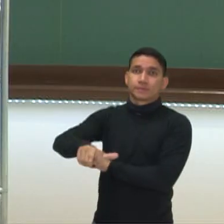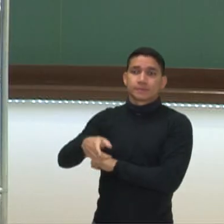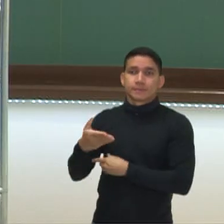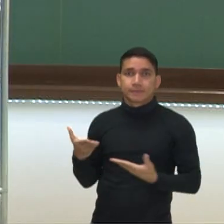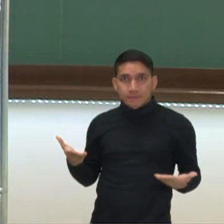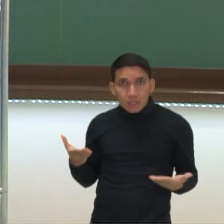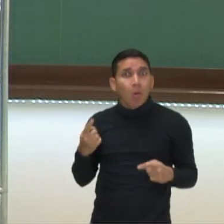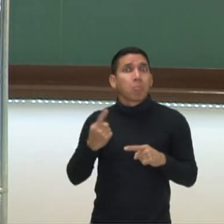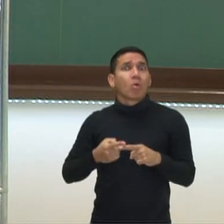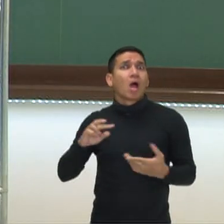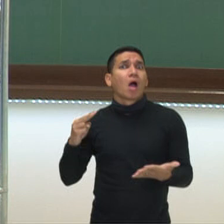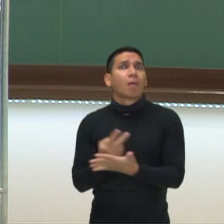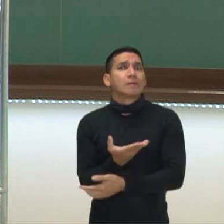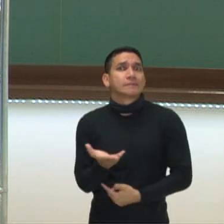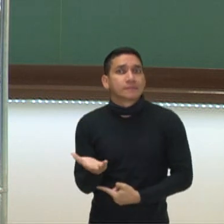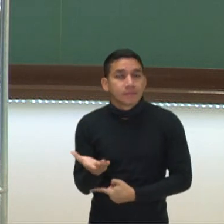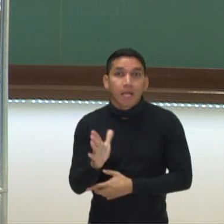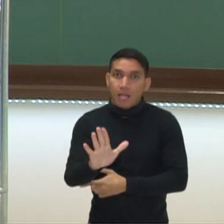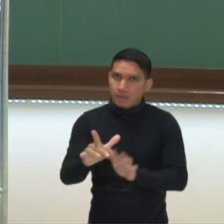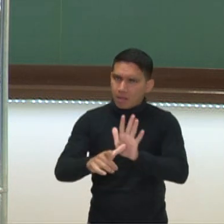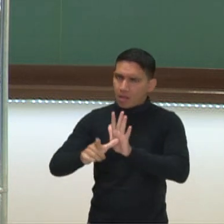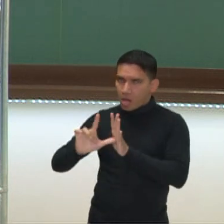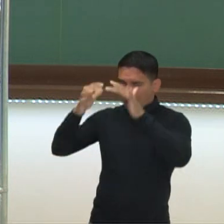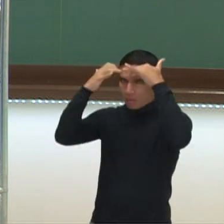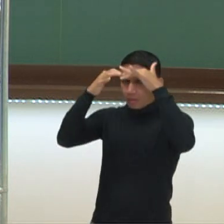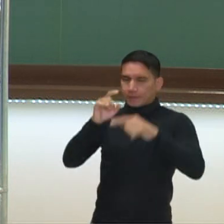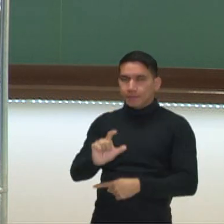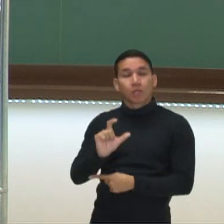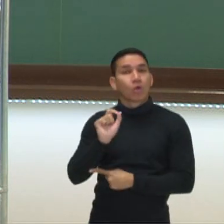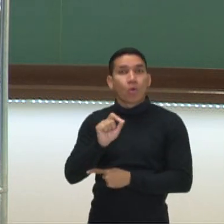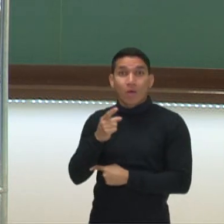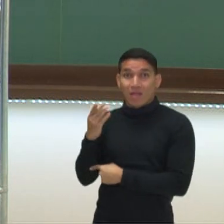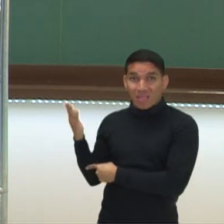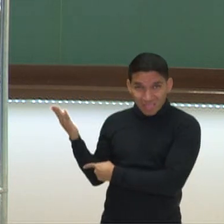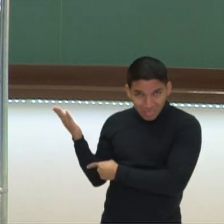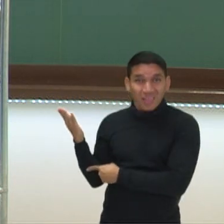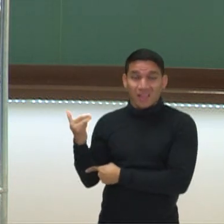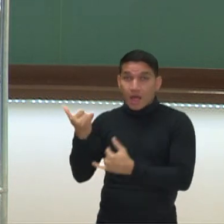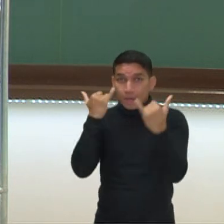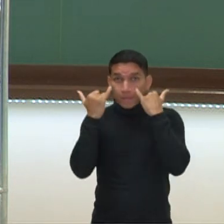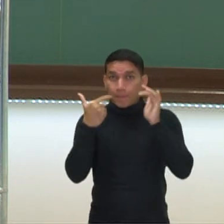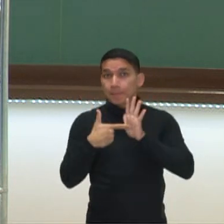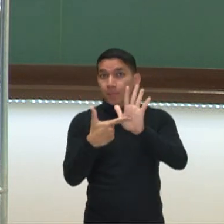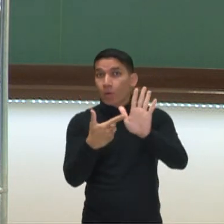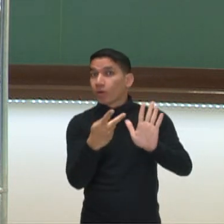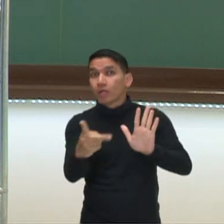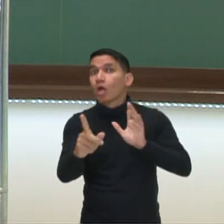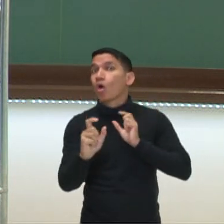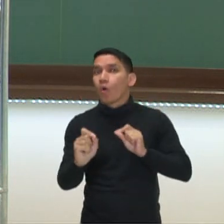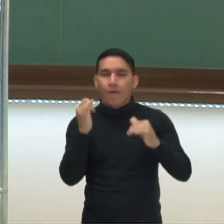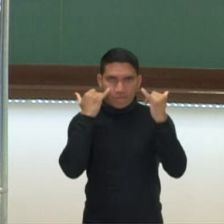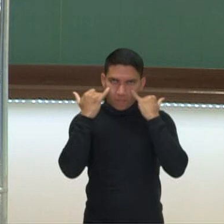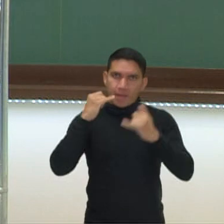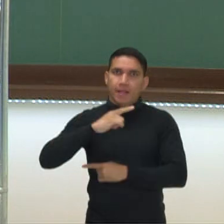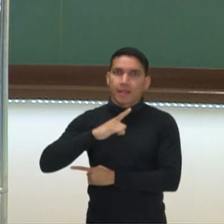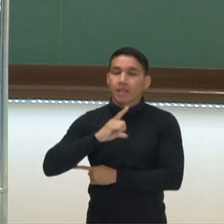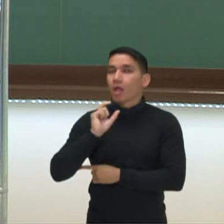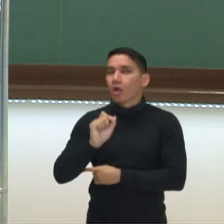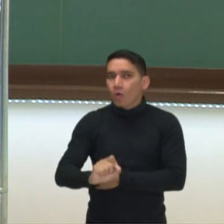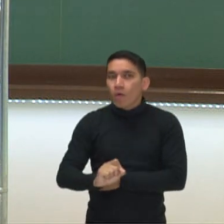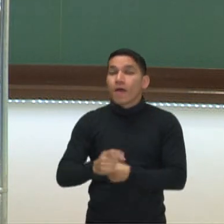isso aconteceu? Aliás, antes de refletirmos sobre isso, este gráfico mostra aí para você as informações. Então,